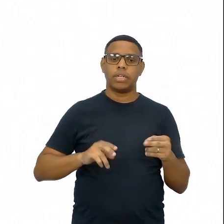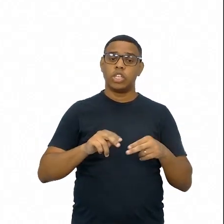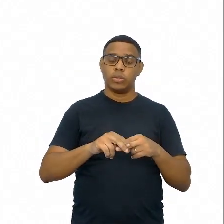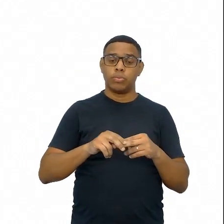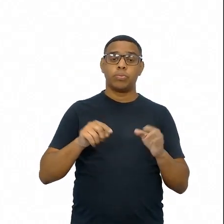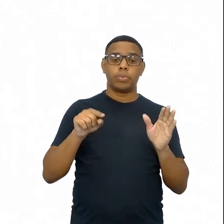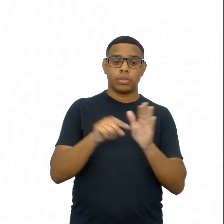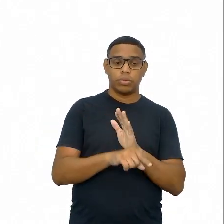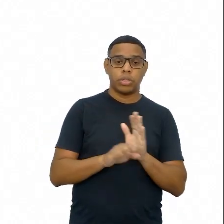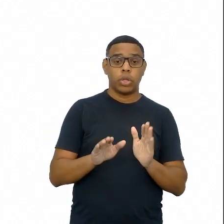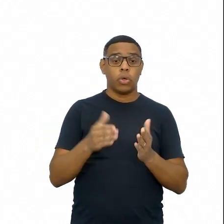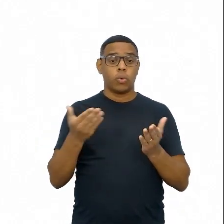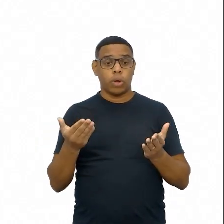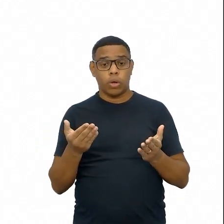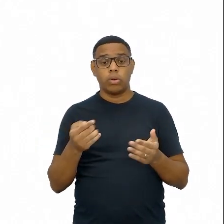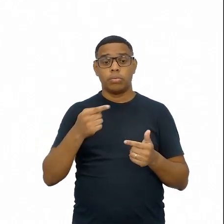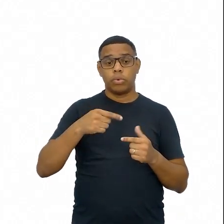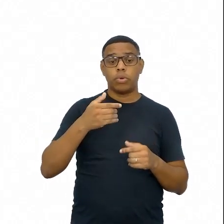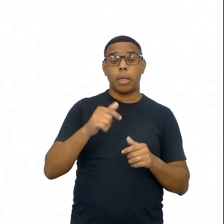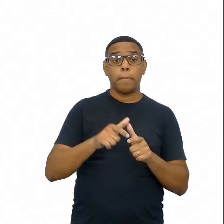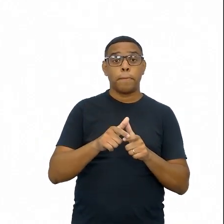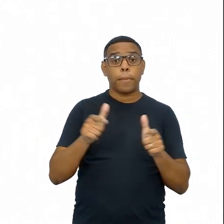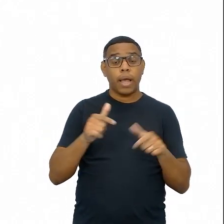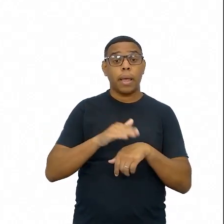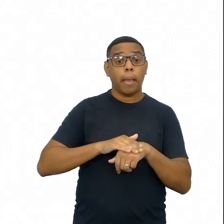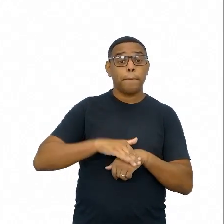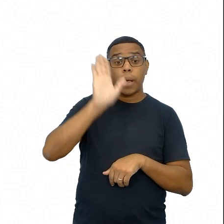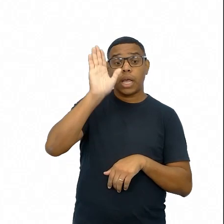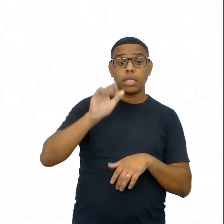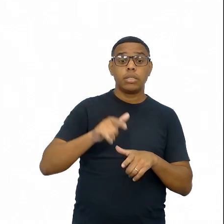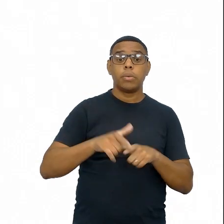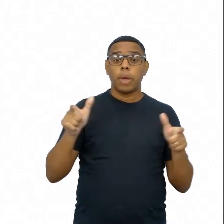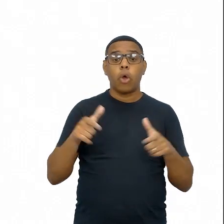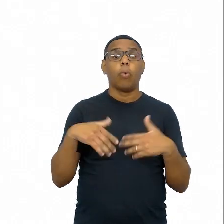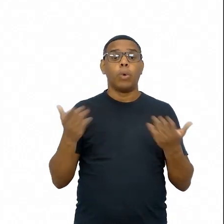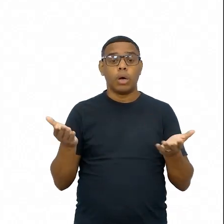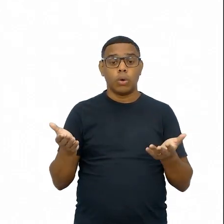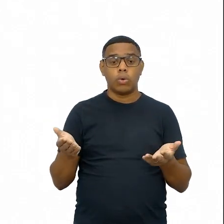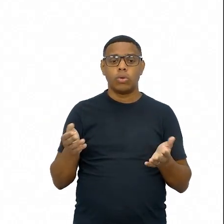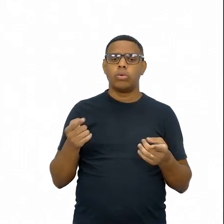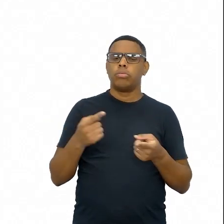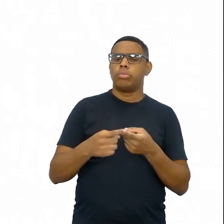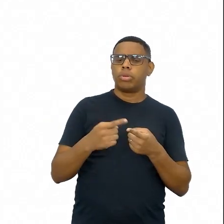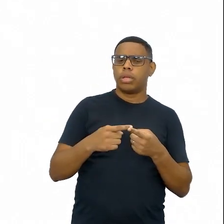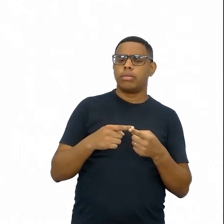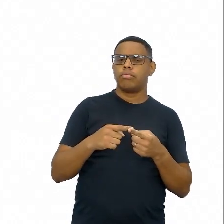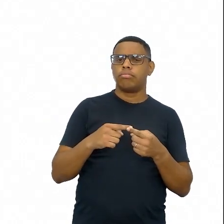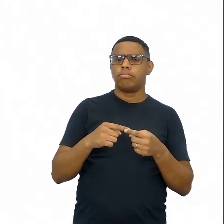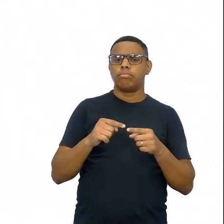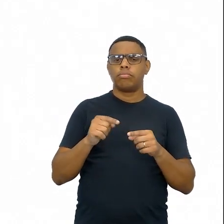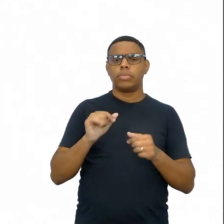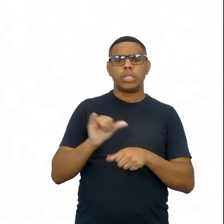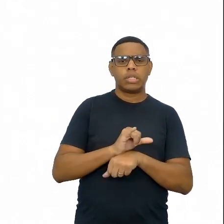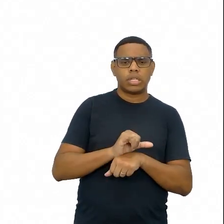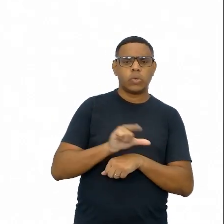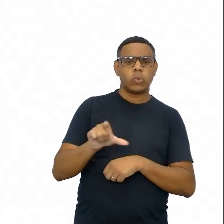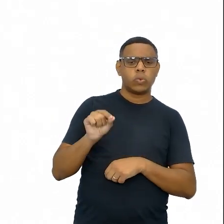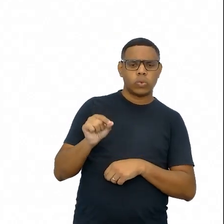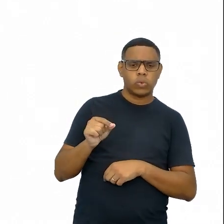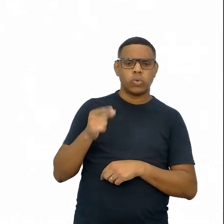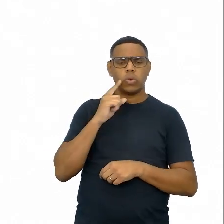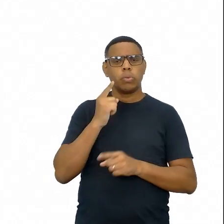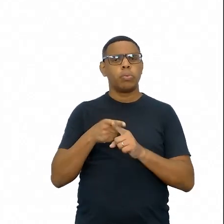aqui, qual das coleções é a maior e por quê? Qual foi o critério, né, ou estratégia que utilizaram